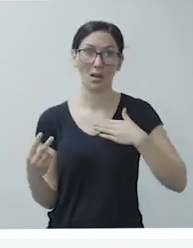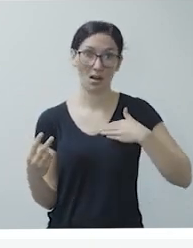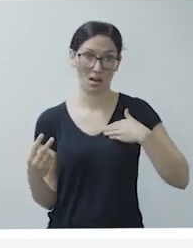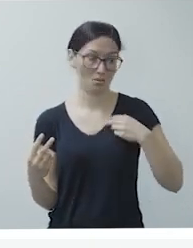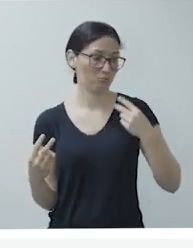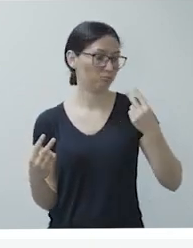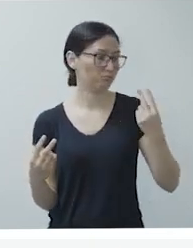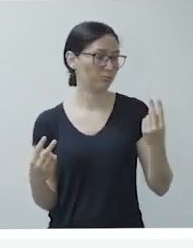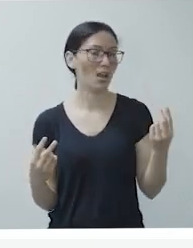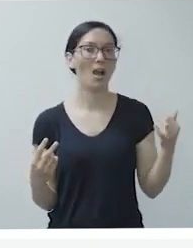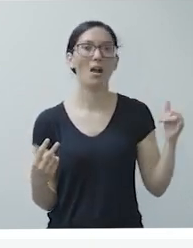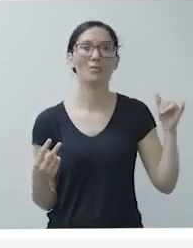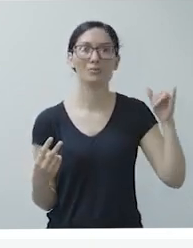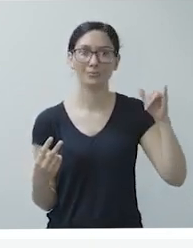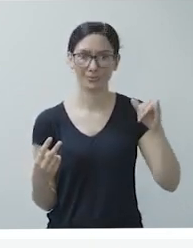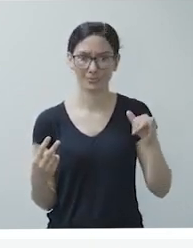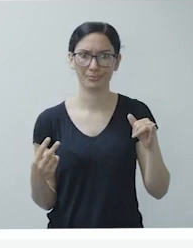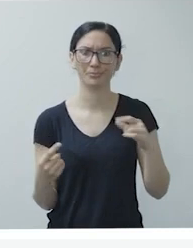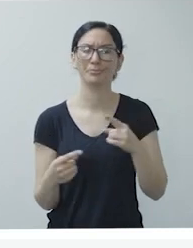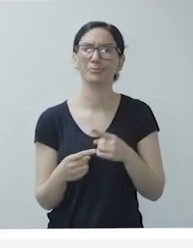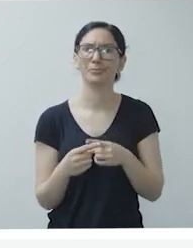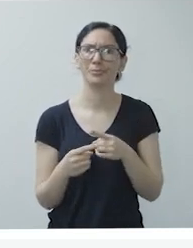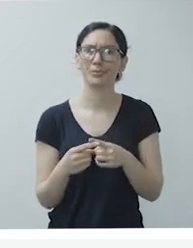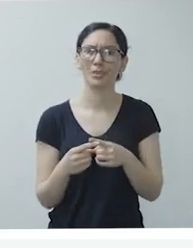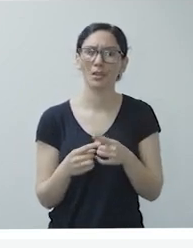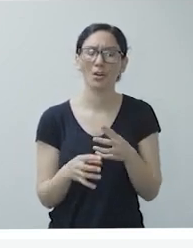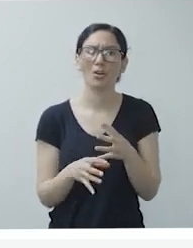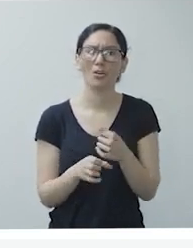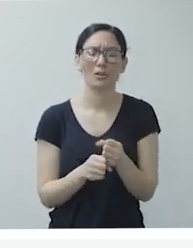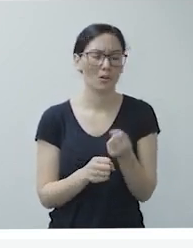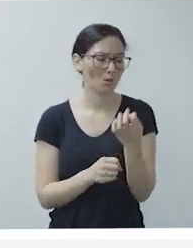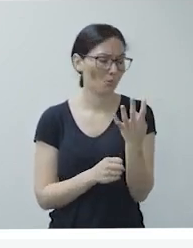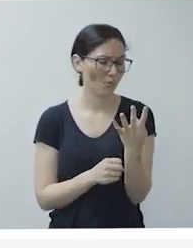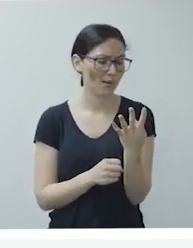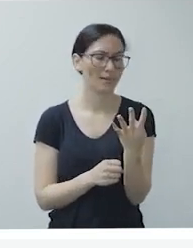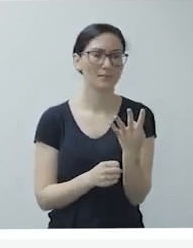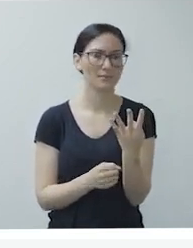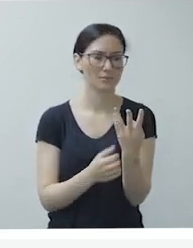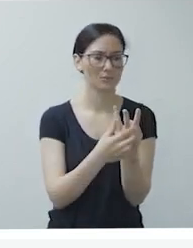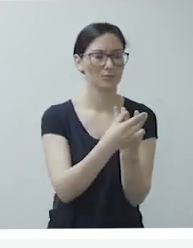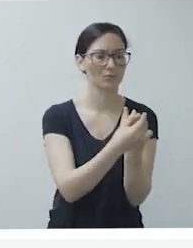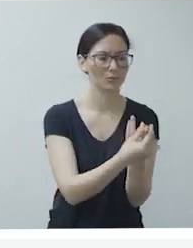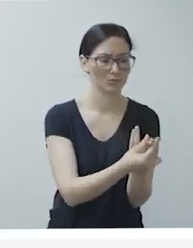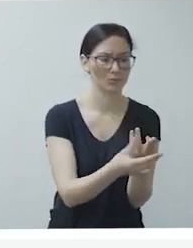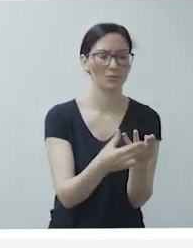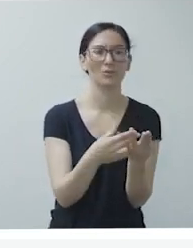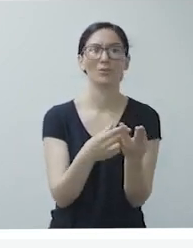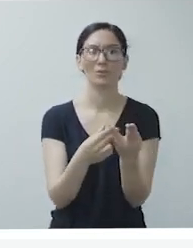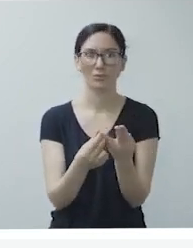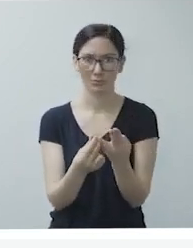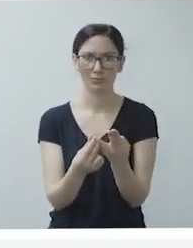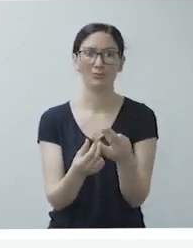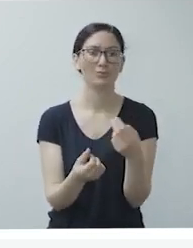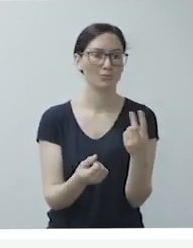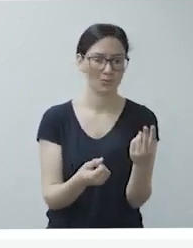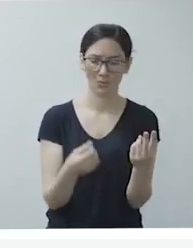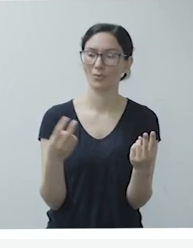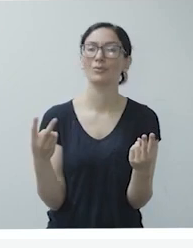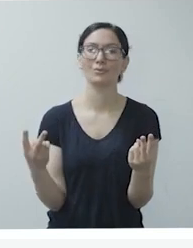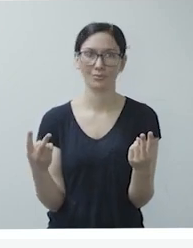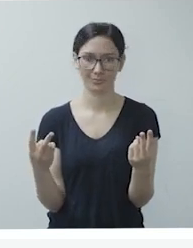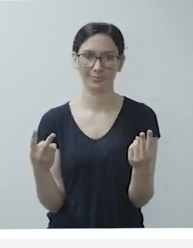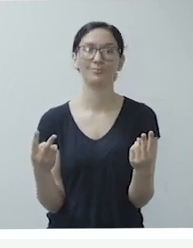aviões, porque o total de aviões eram quatro. Dois aviões para a professora Cris,